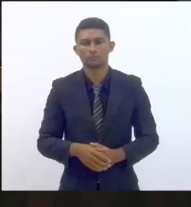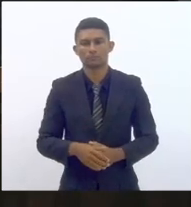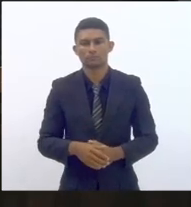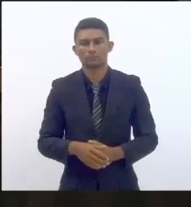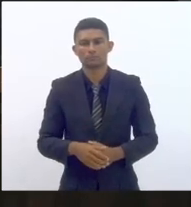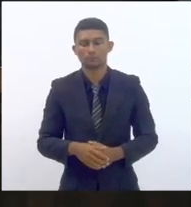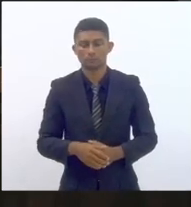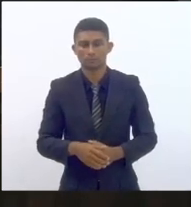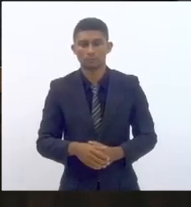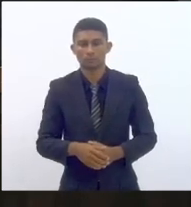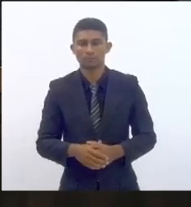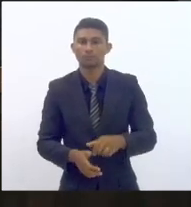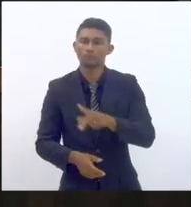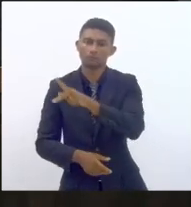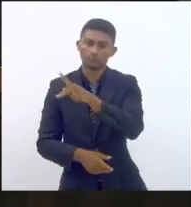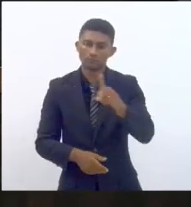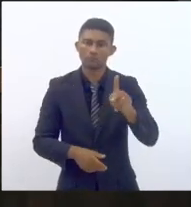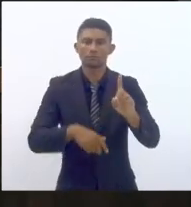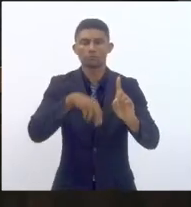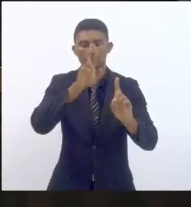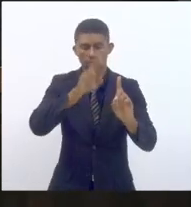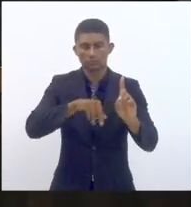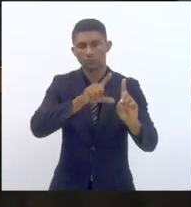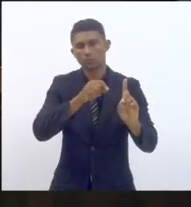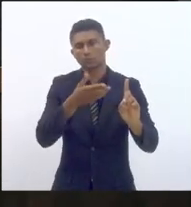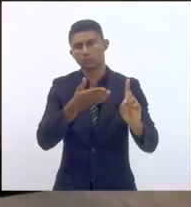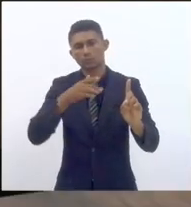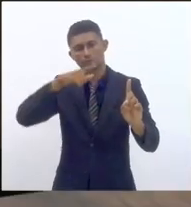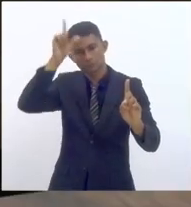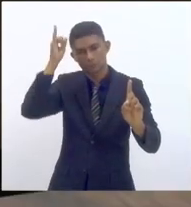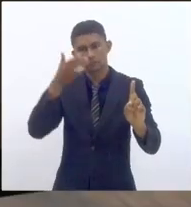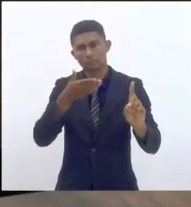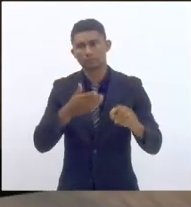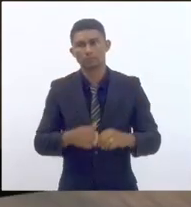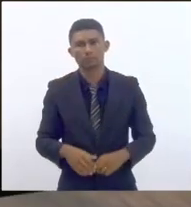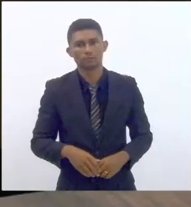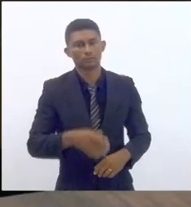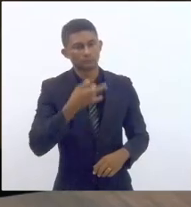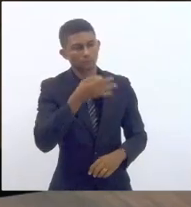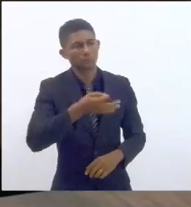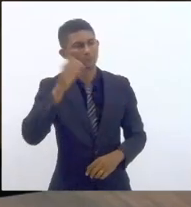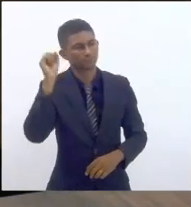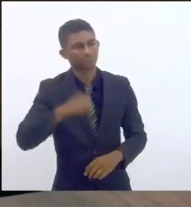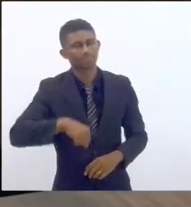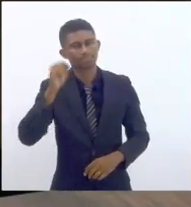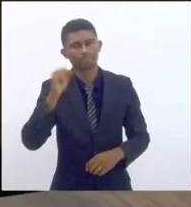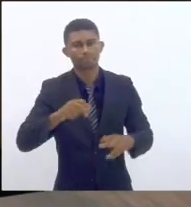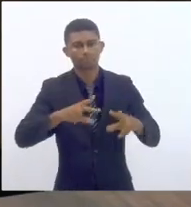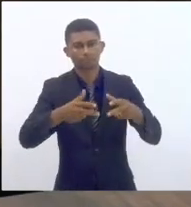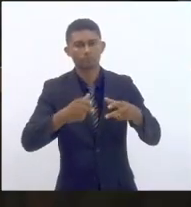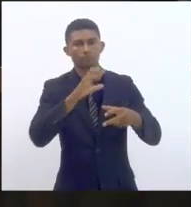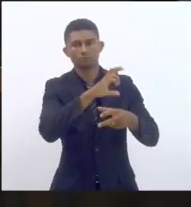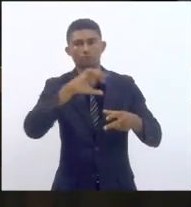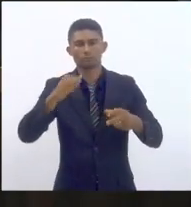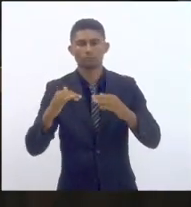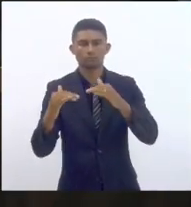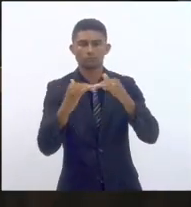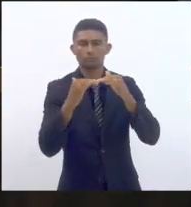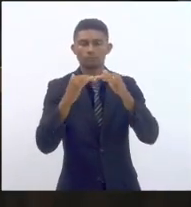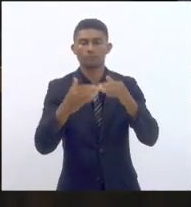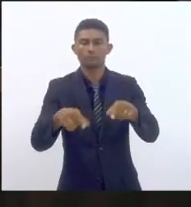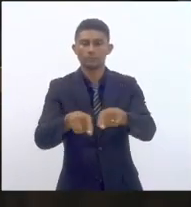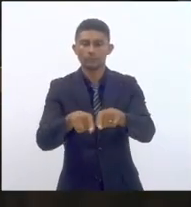Presidência designa relator especial, deputado Luiz Paulo. No mérito, favorável, acompanhando a CCJ. Pela Comissão de